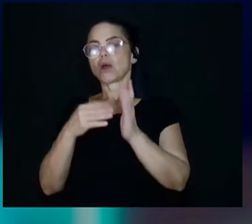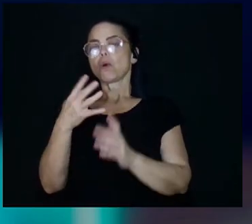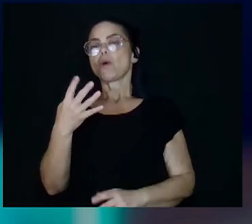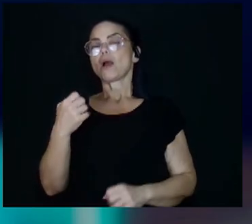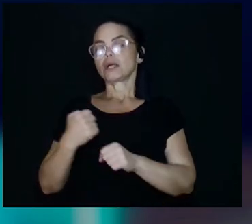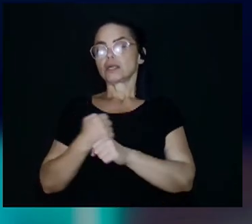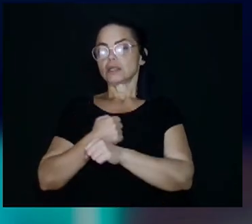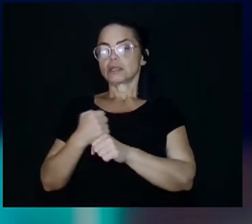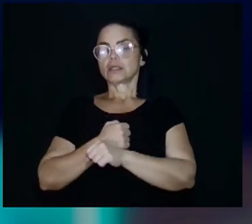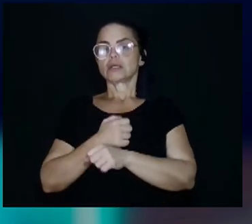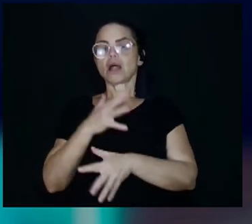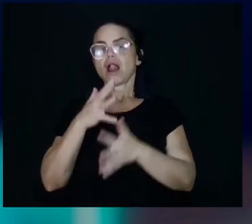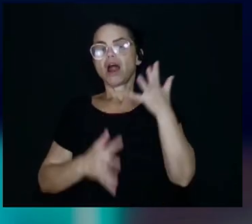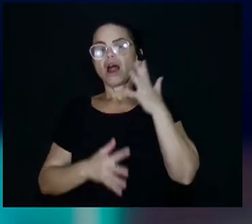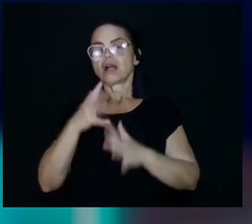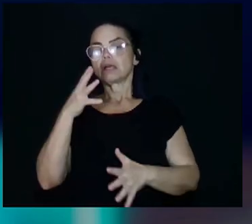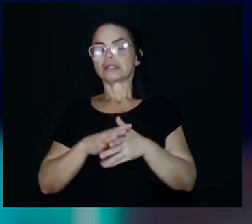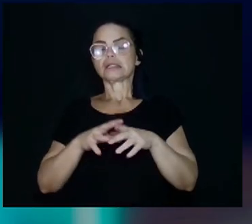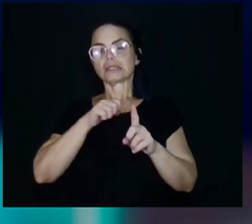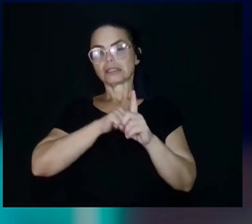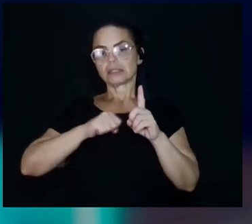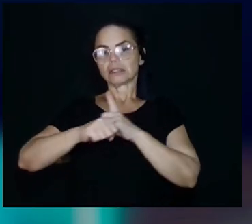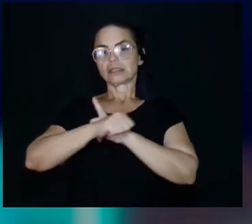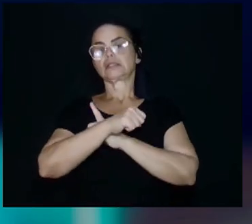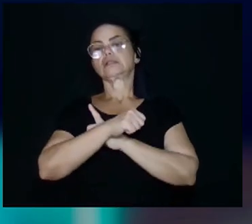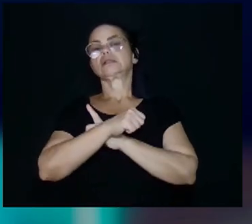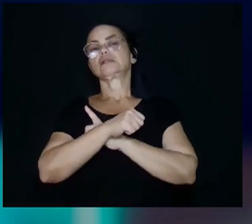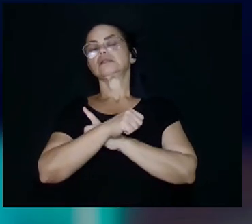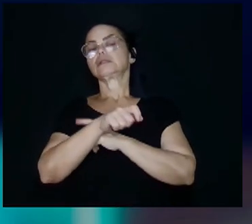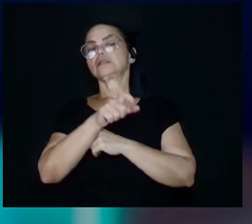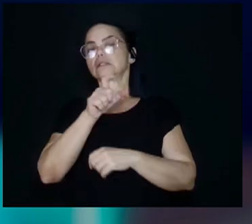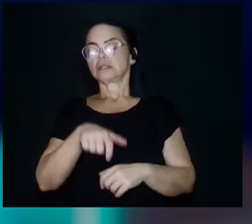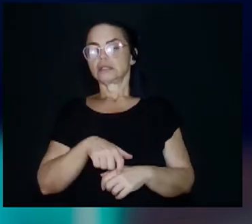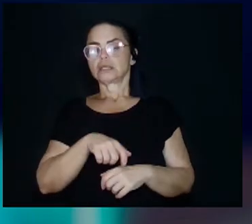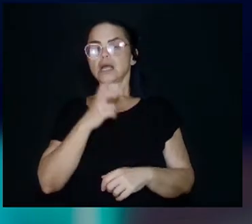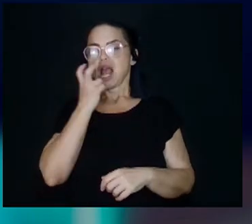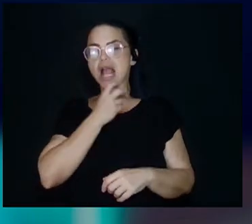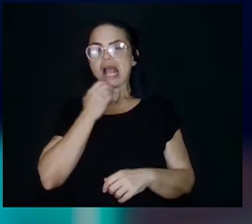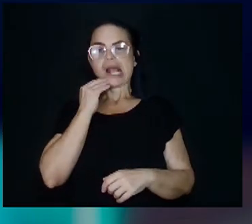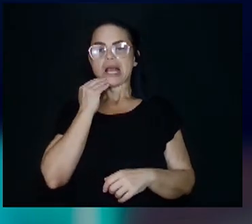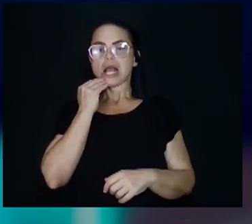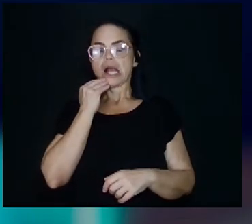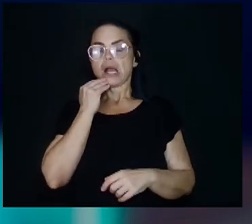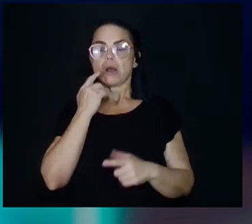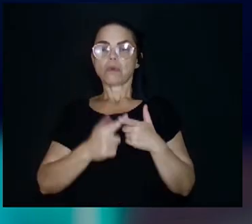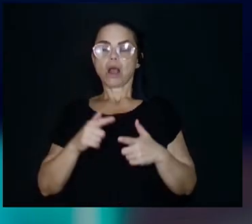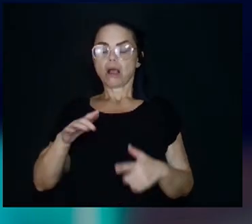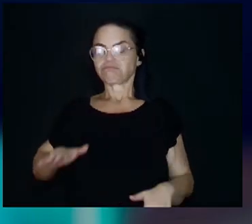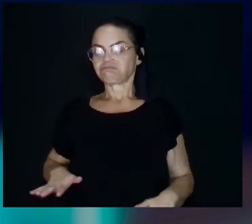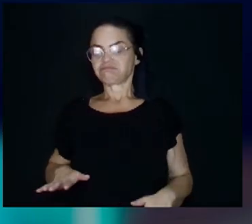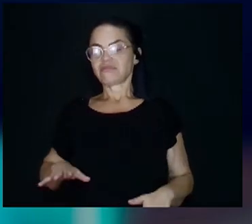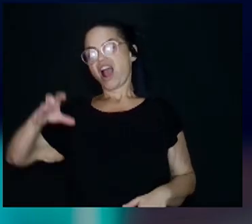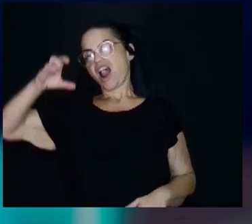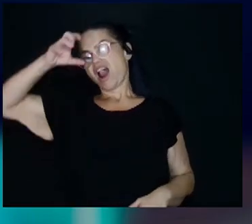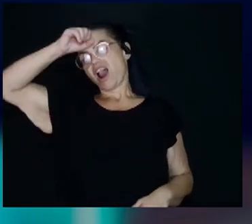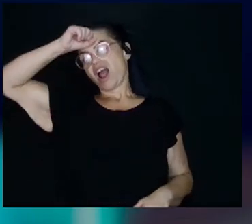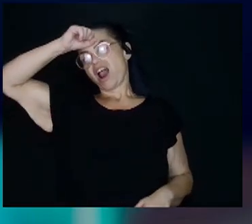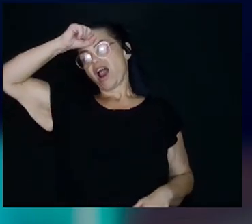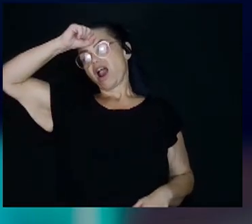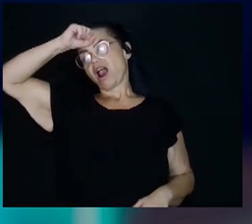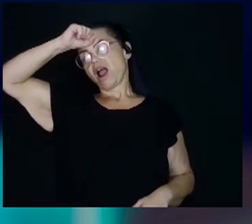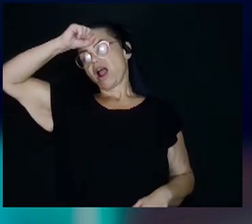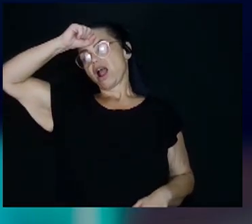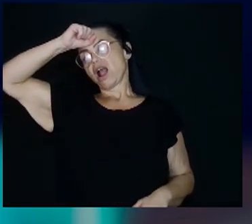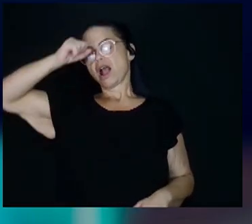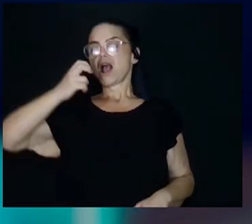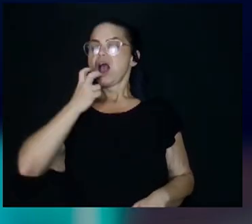na sociedade de que, começou a gaguejar porque é pequena, porque está aprendendo a falar. Porque justamente